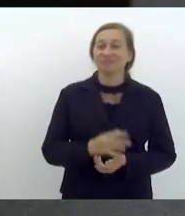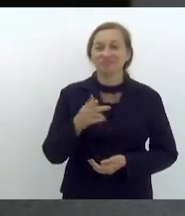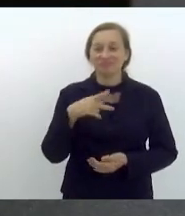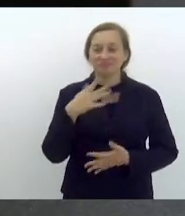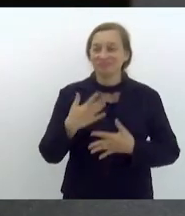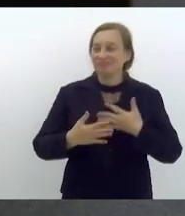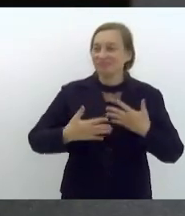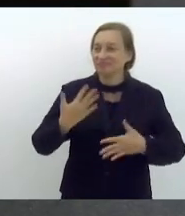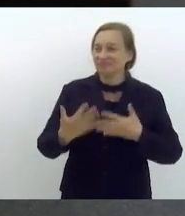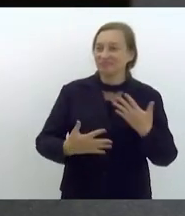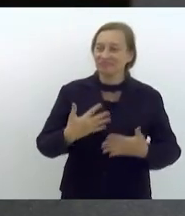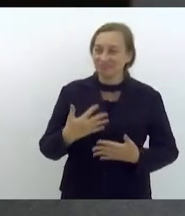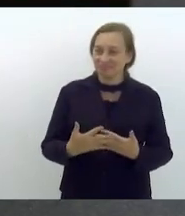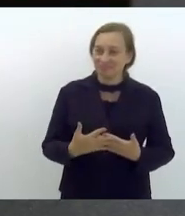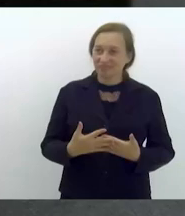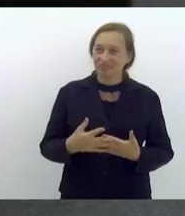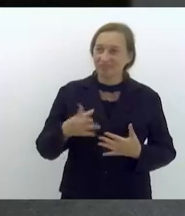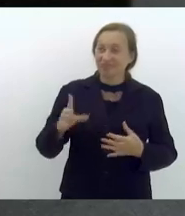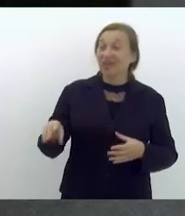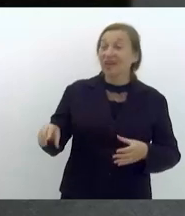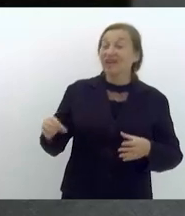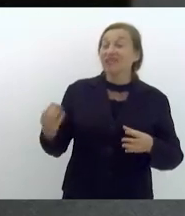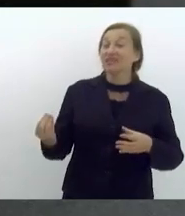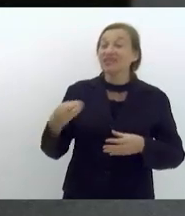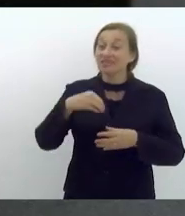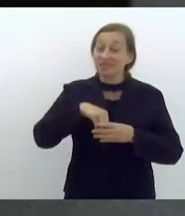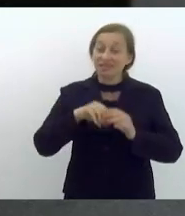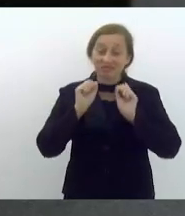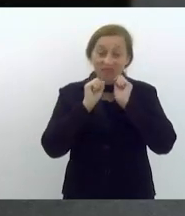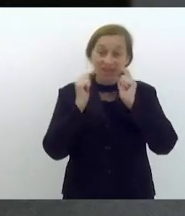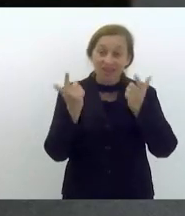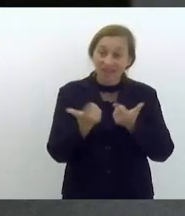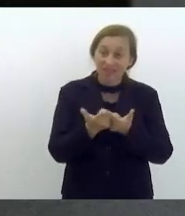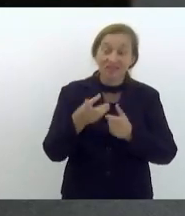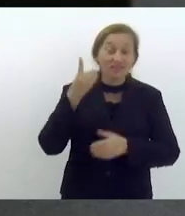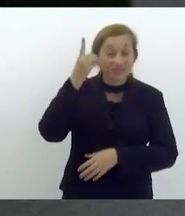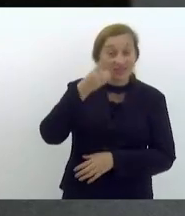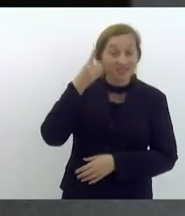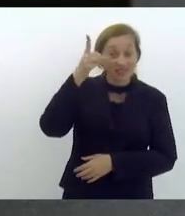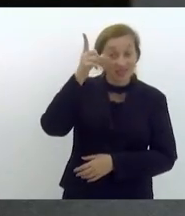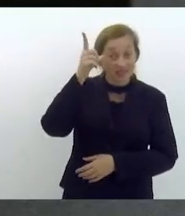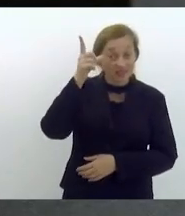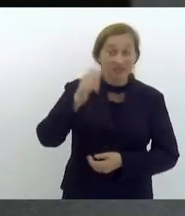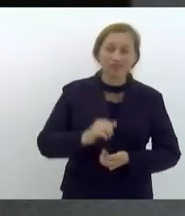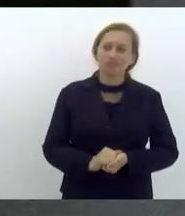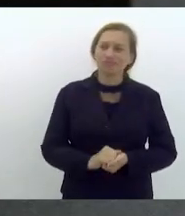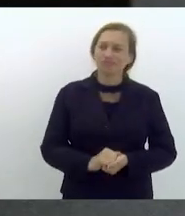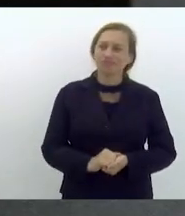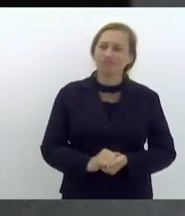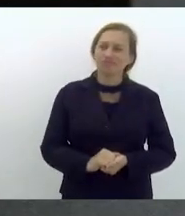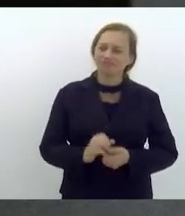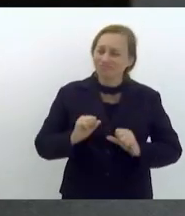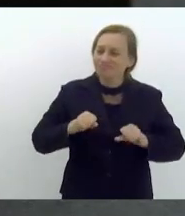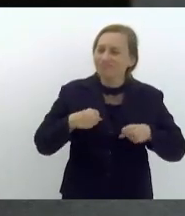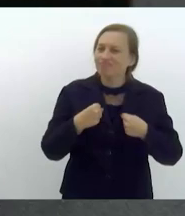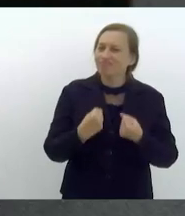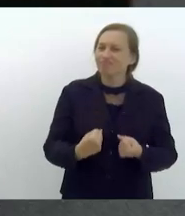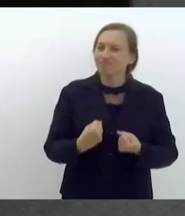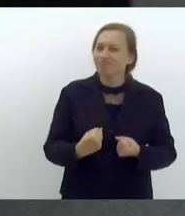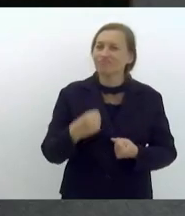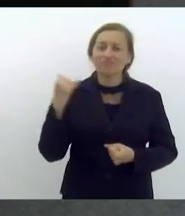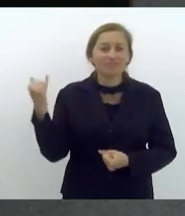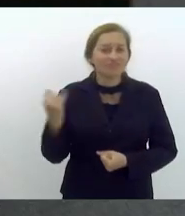satisfação de estar dentro dessa Assembleia Legislativa com a deputada Lucinha que tem sido uma defensora